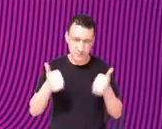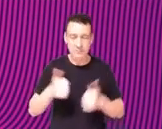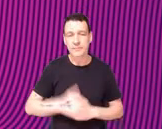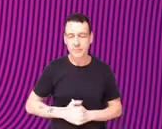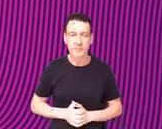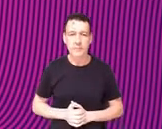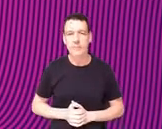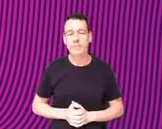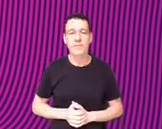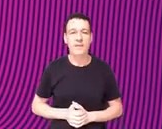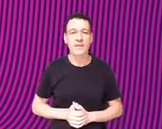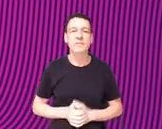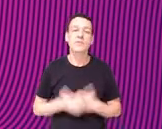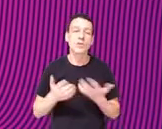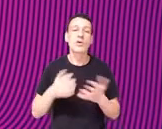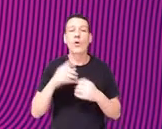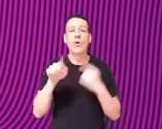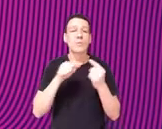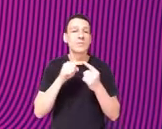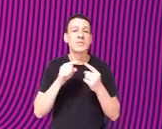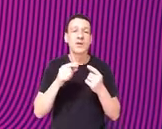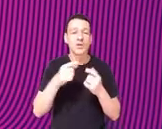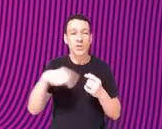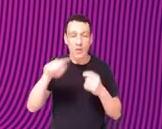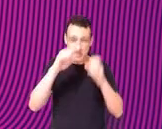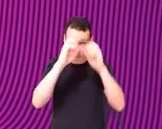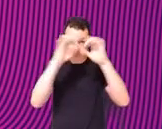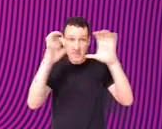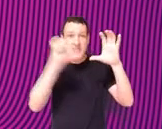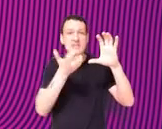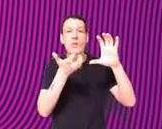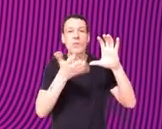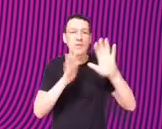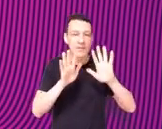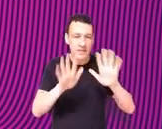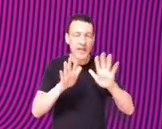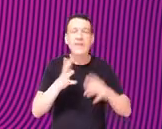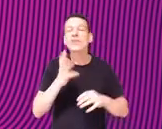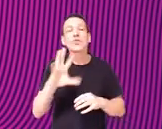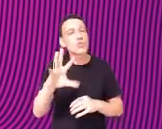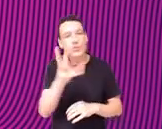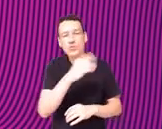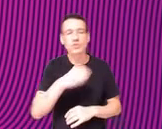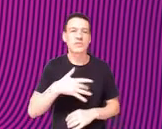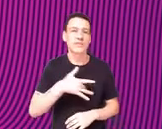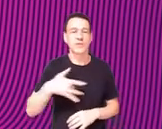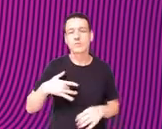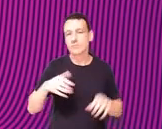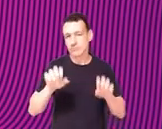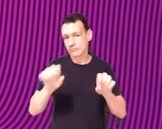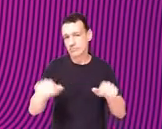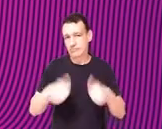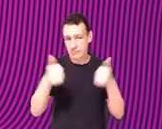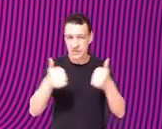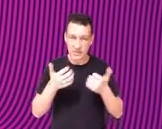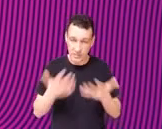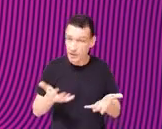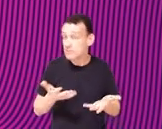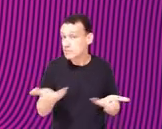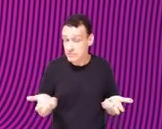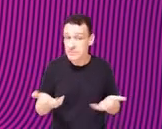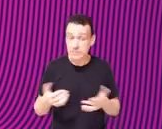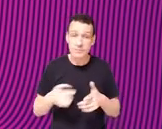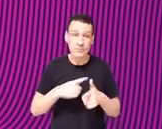A nossa visão é, pois, de saúde cardiovascular para todos, e aqui a insuficiência cardíaca tem um papel